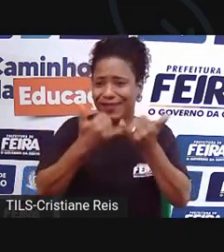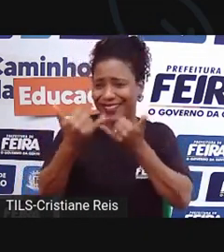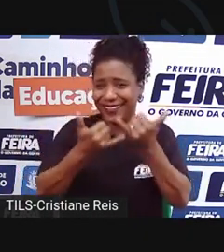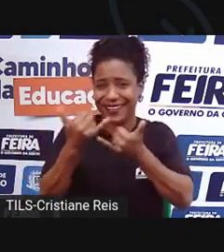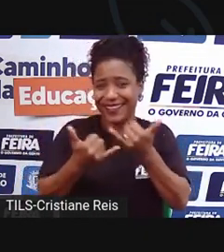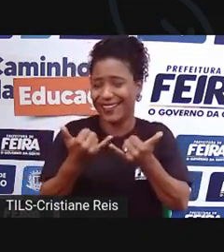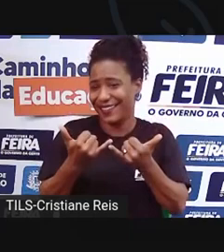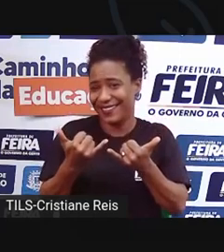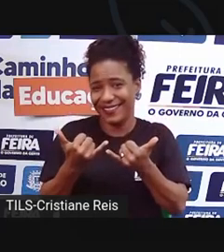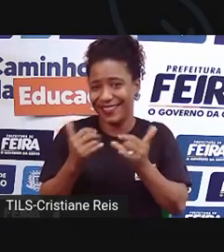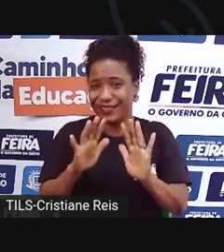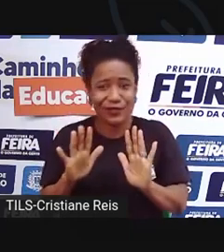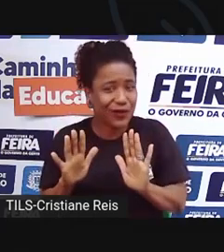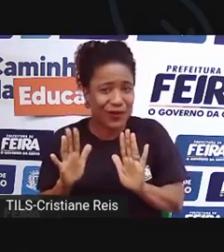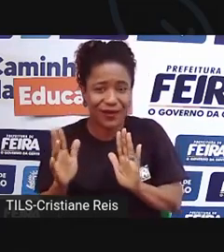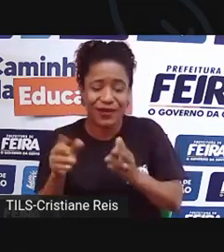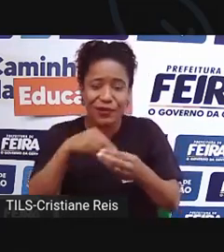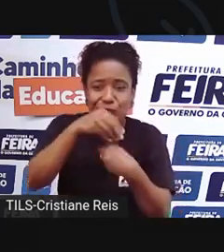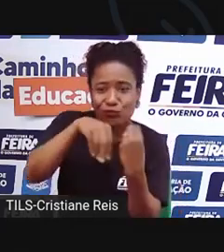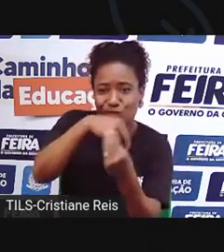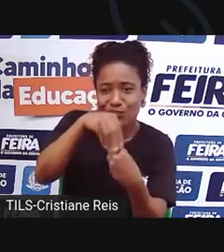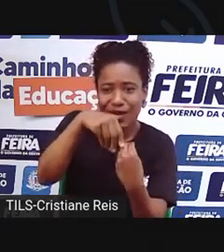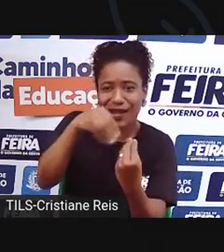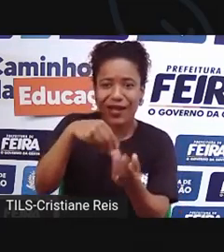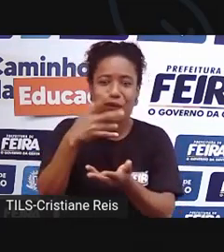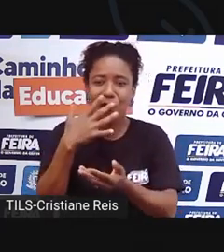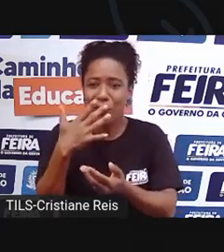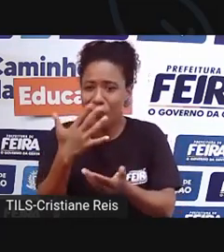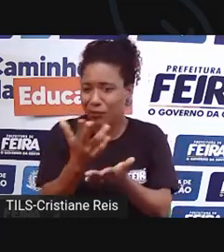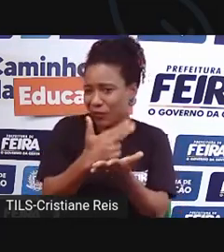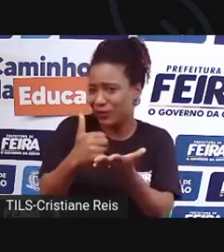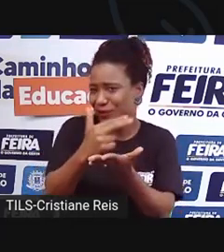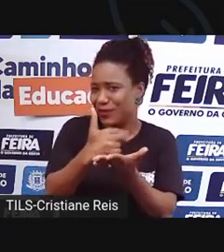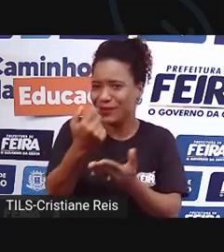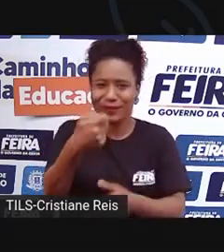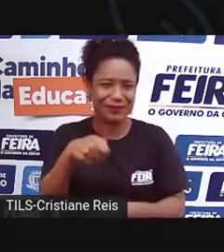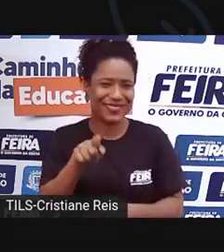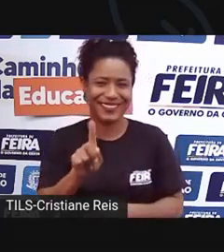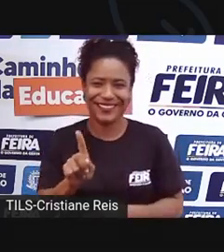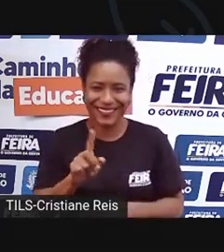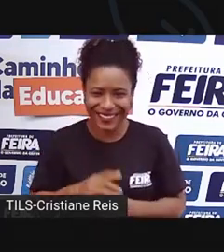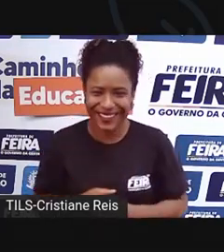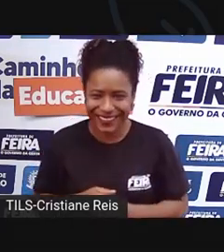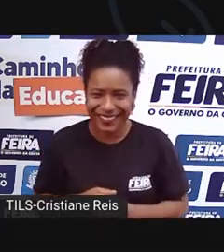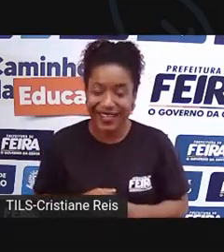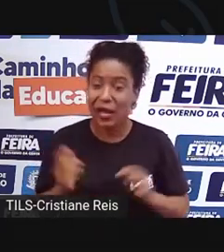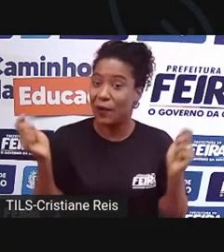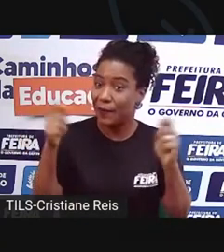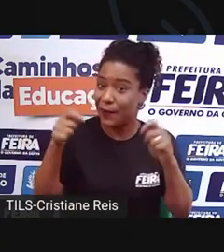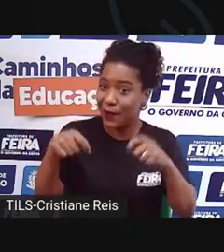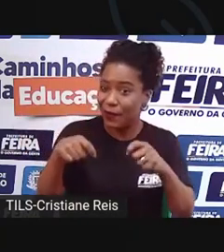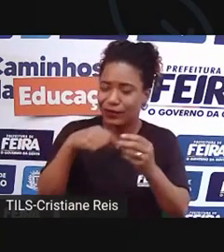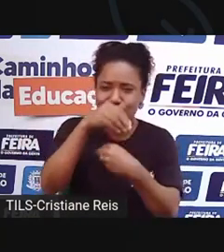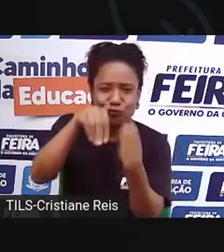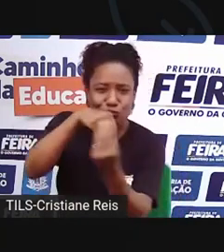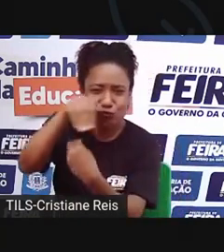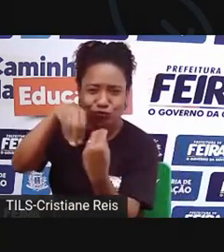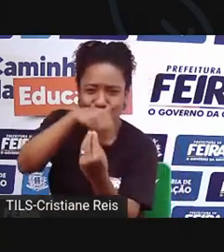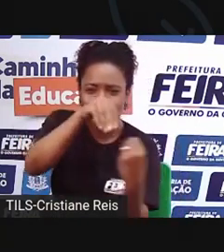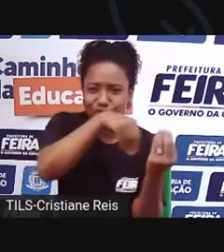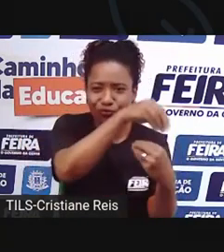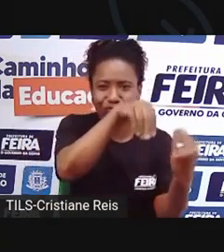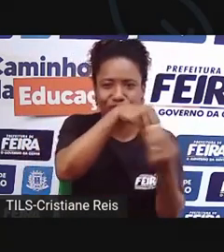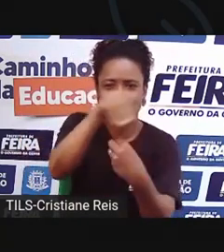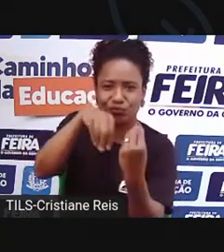desenhar também. Só brincar de misturar as cores. É, não precisa fazer o desenho. Dá para a gente experimentar de outras